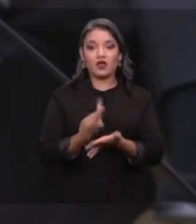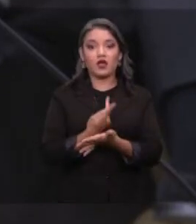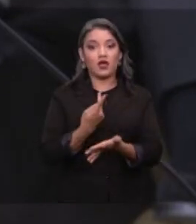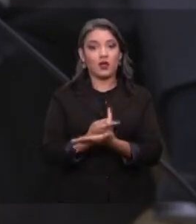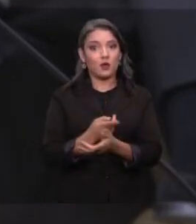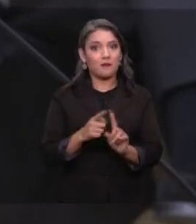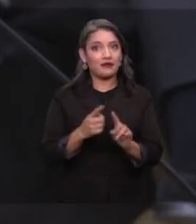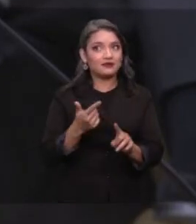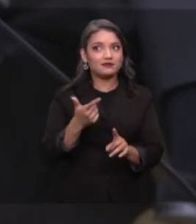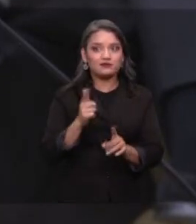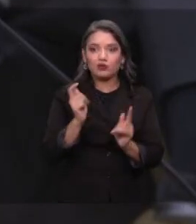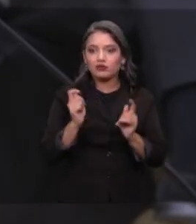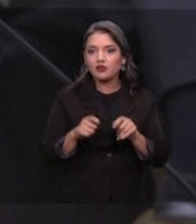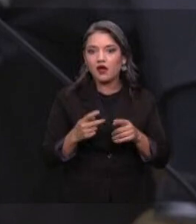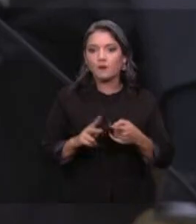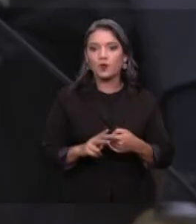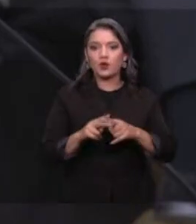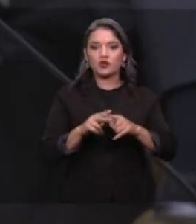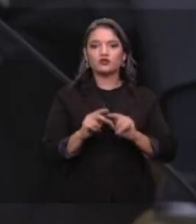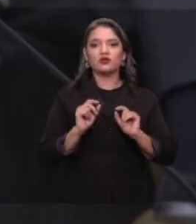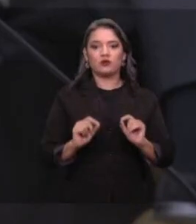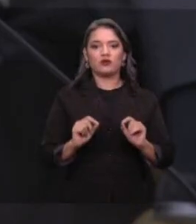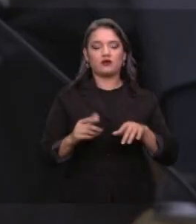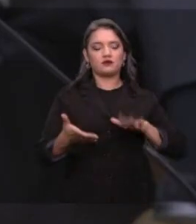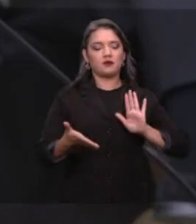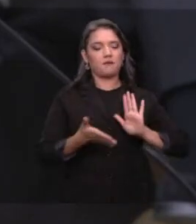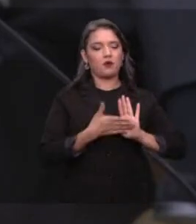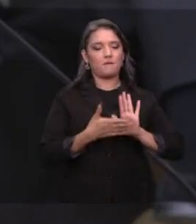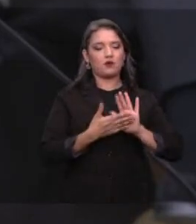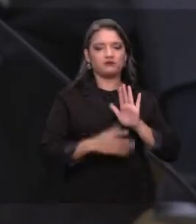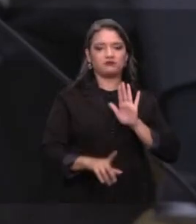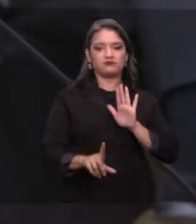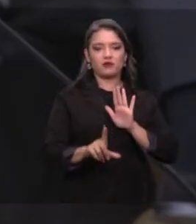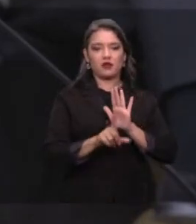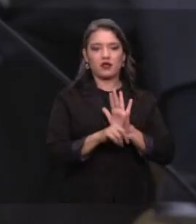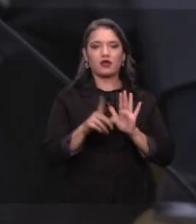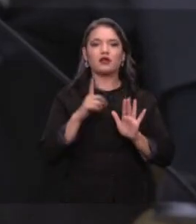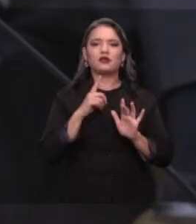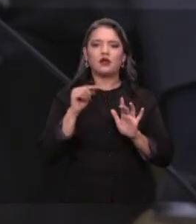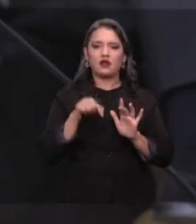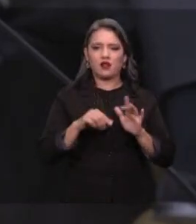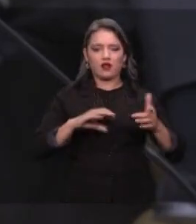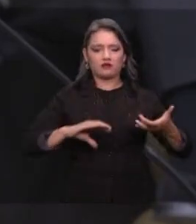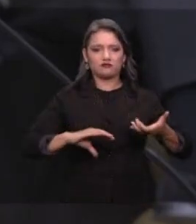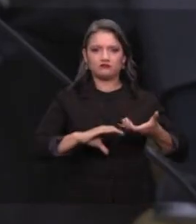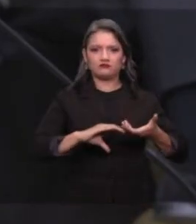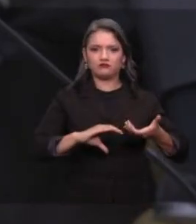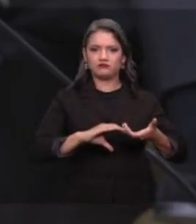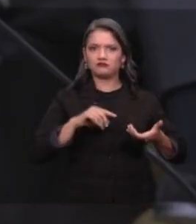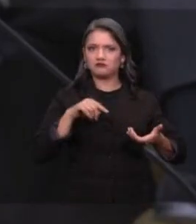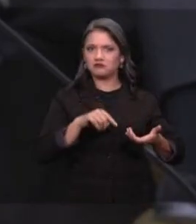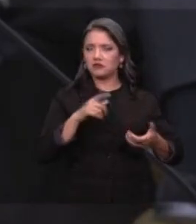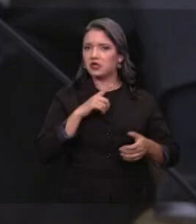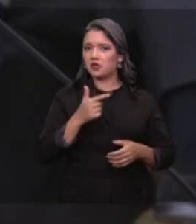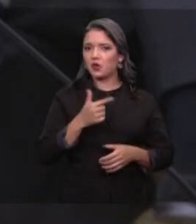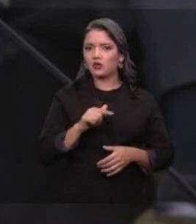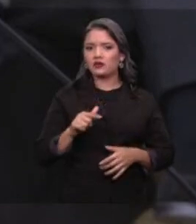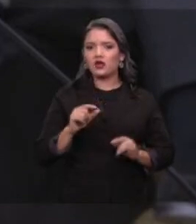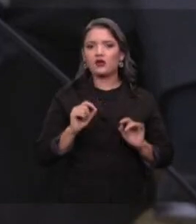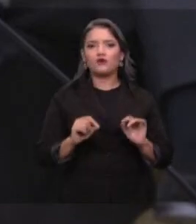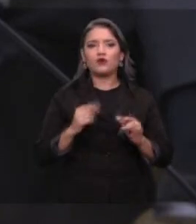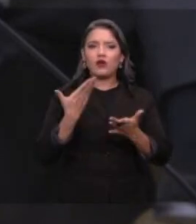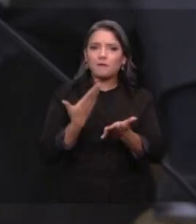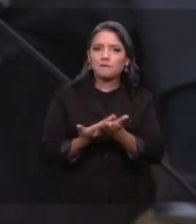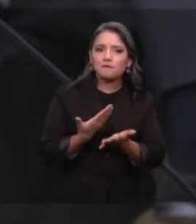insanável, que é o fato de que esta proposição legislativa no Parlamento não foi acompanhada de um